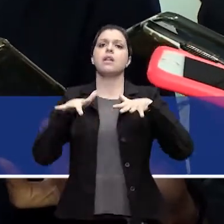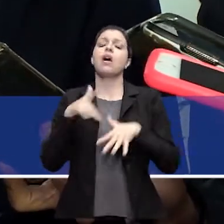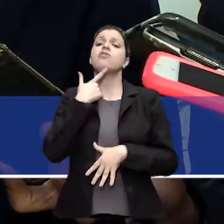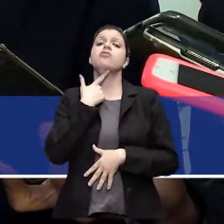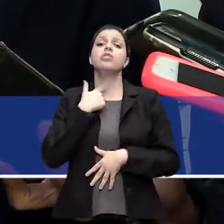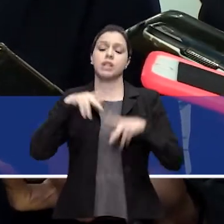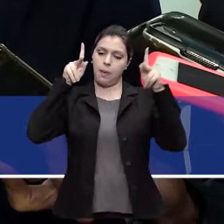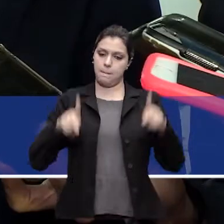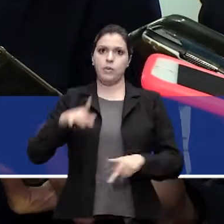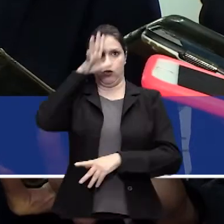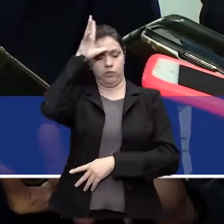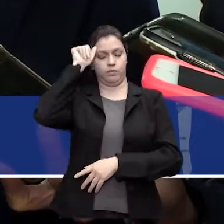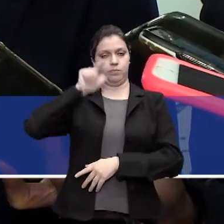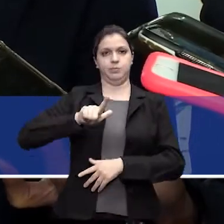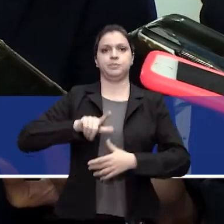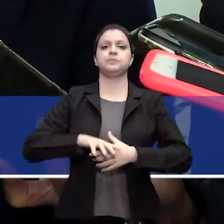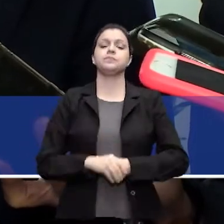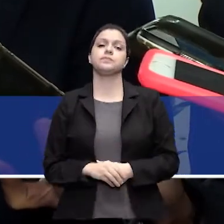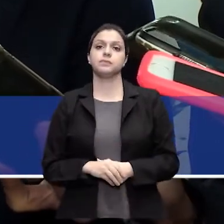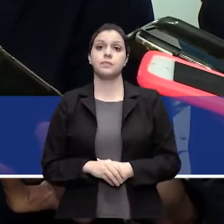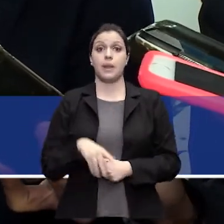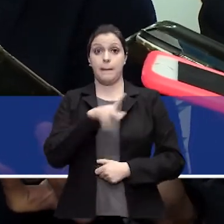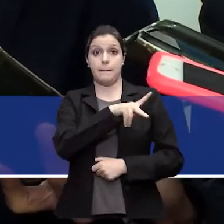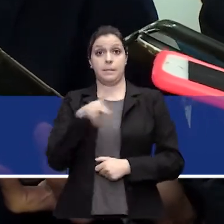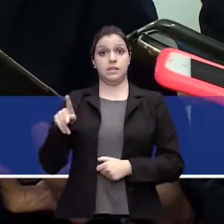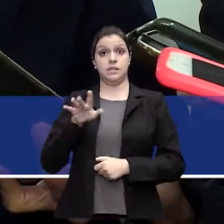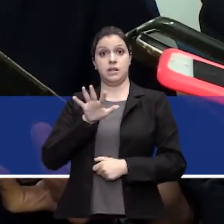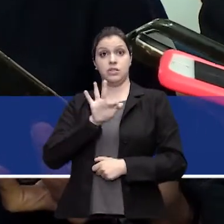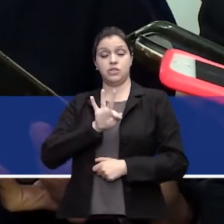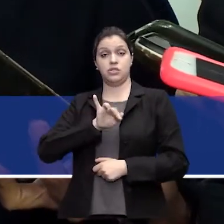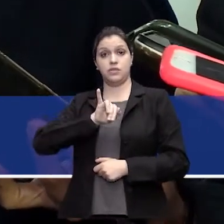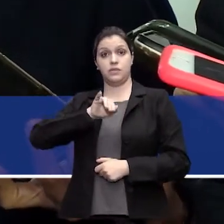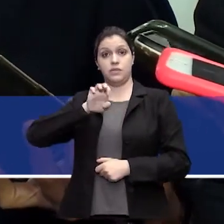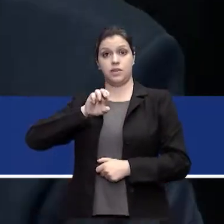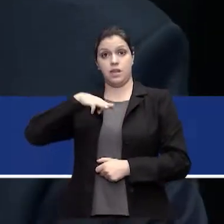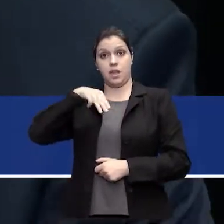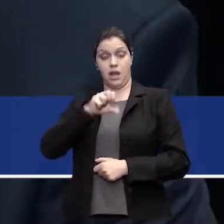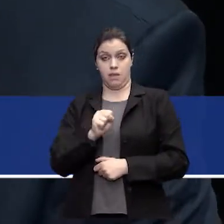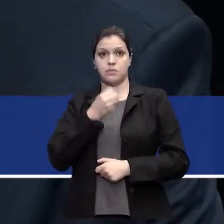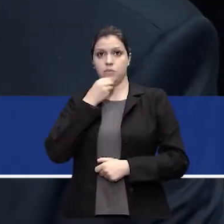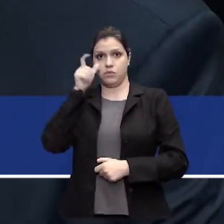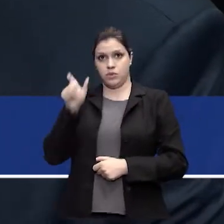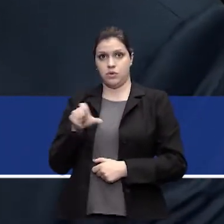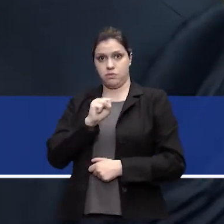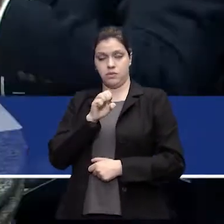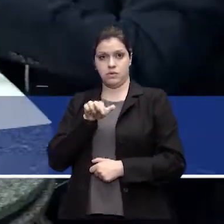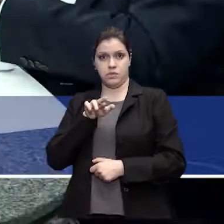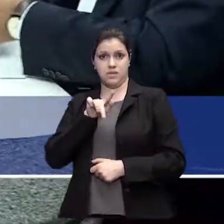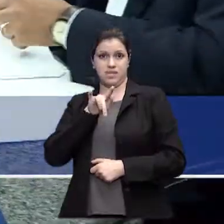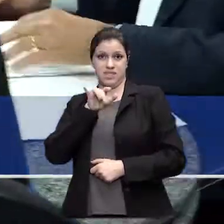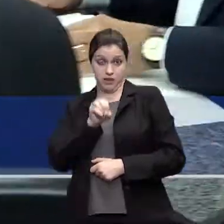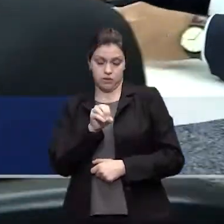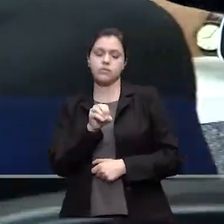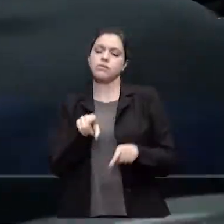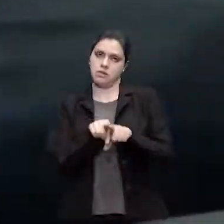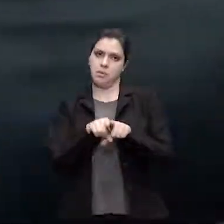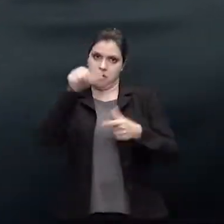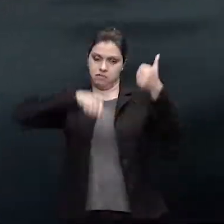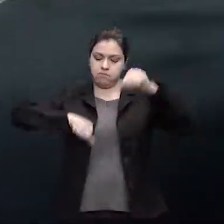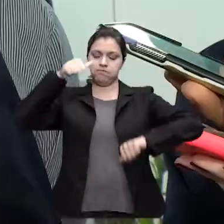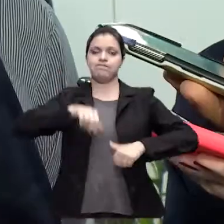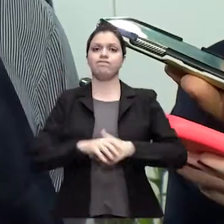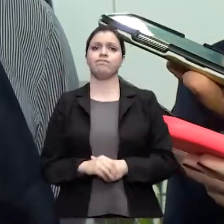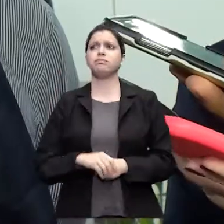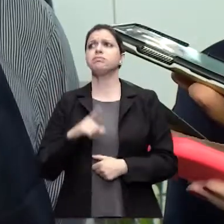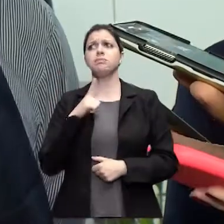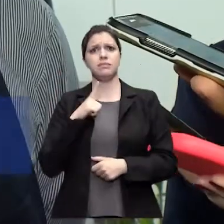e nós vamos levar a plenário o que é efetivamente a vontade do povo sul-mato-grossense. O presidente da FIEM, Sérgio Long, também avaliou o